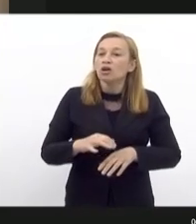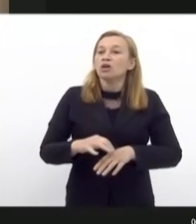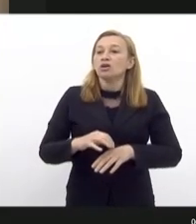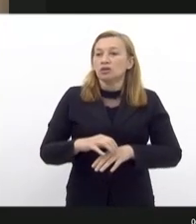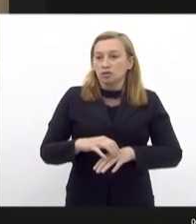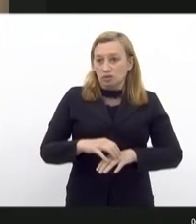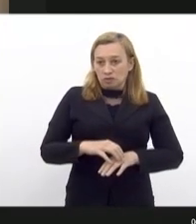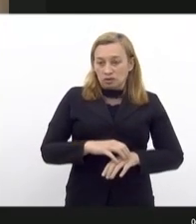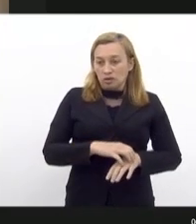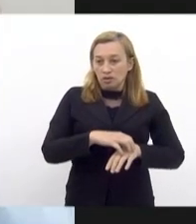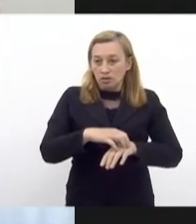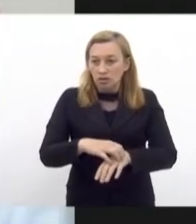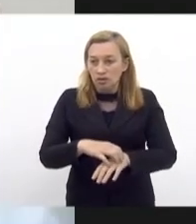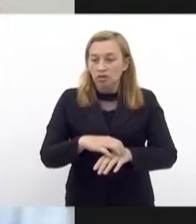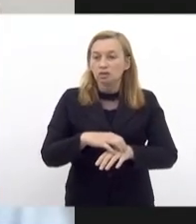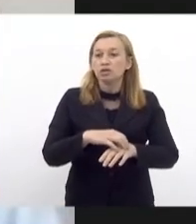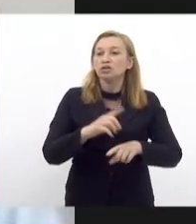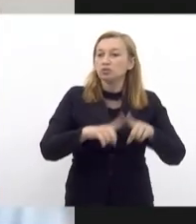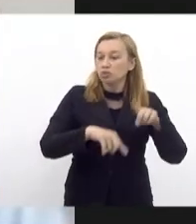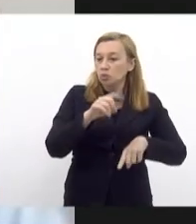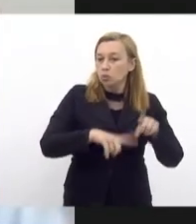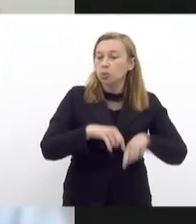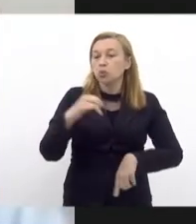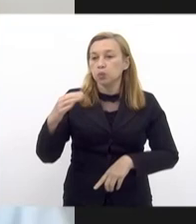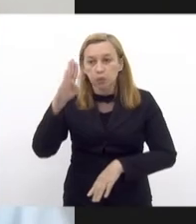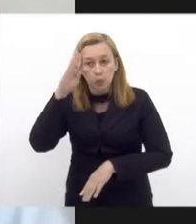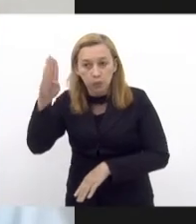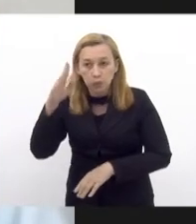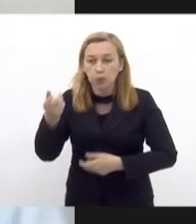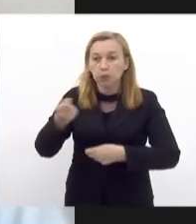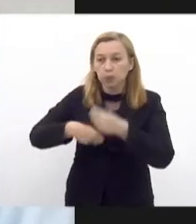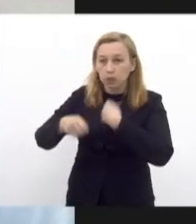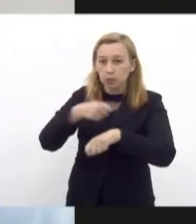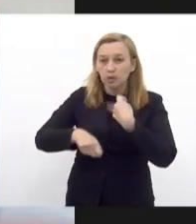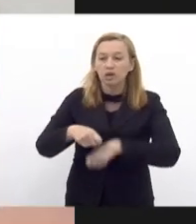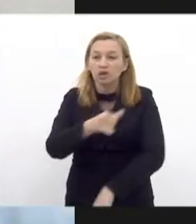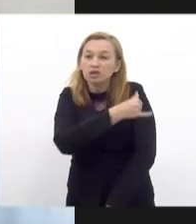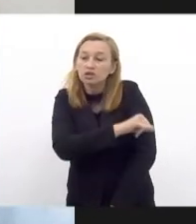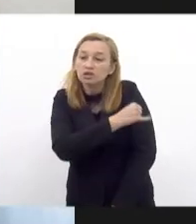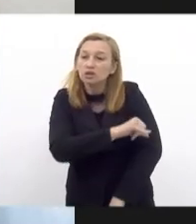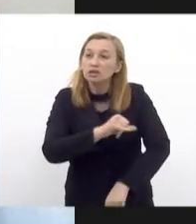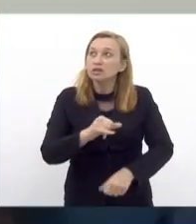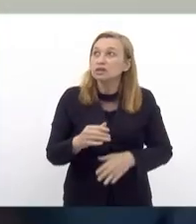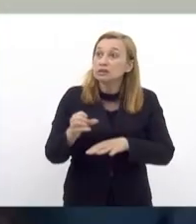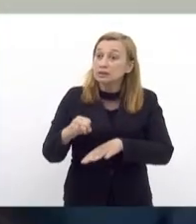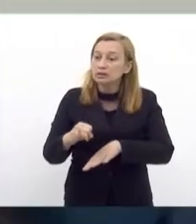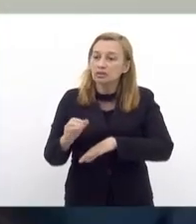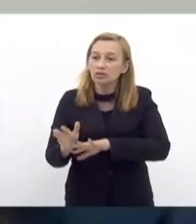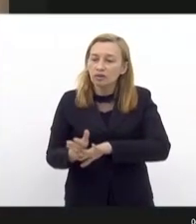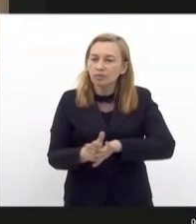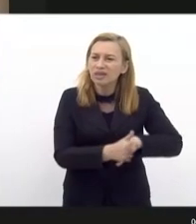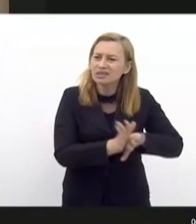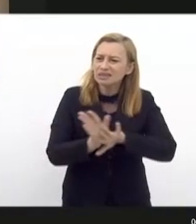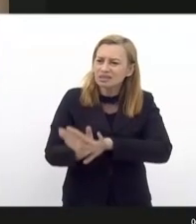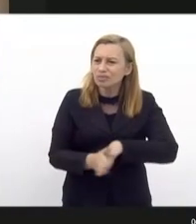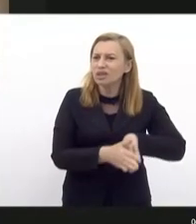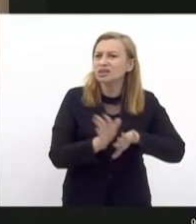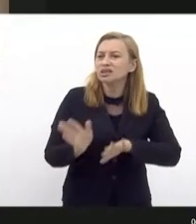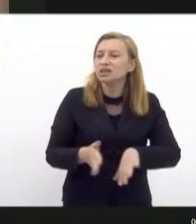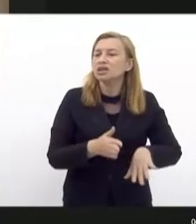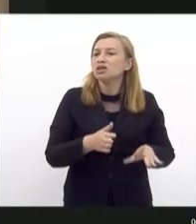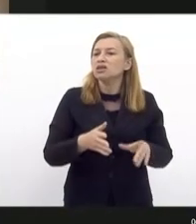é fundamental para a sobrevivência da economia do Rio de Janeiro. Senão vão passando, vão levando,